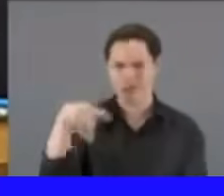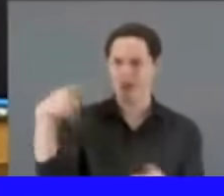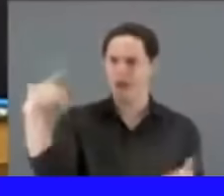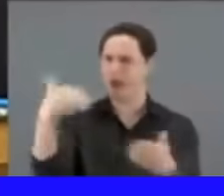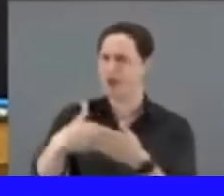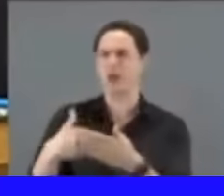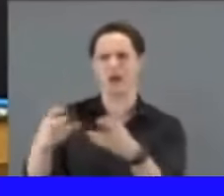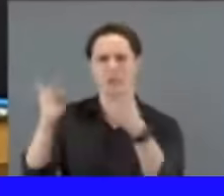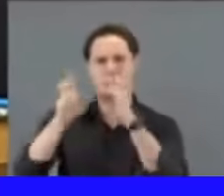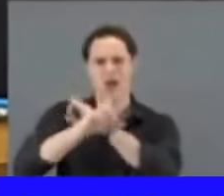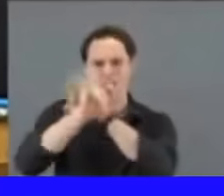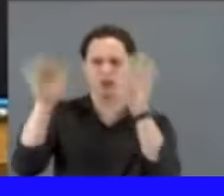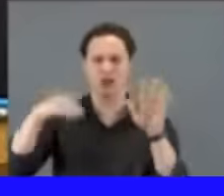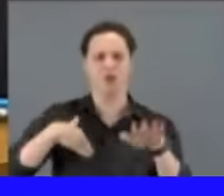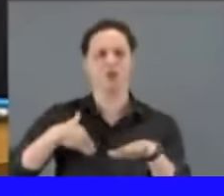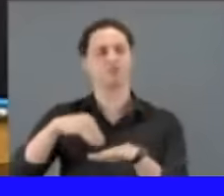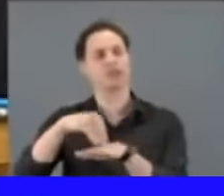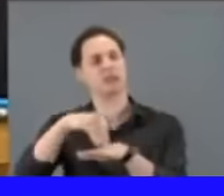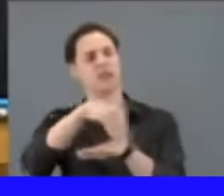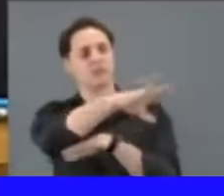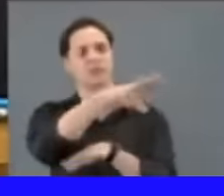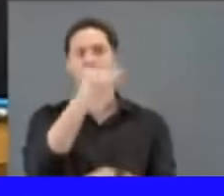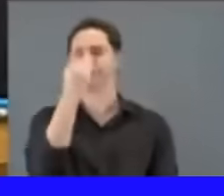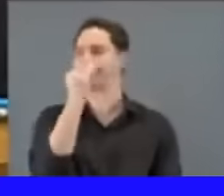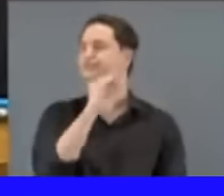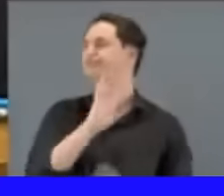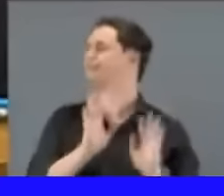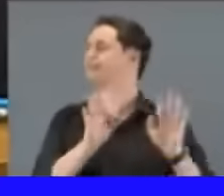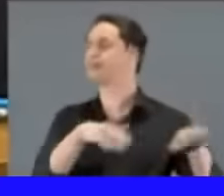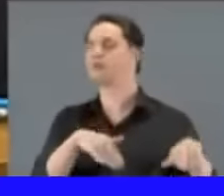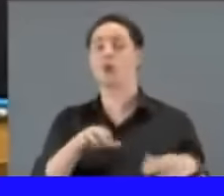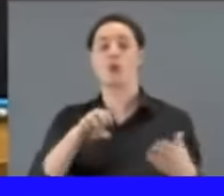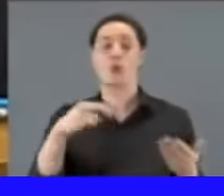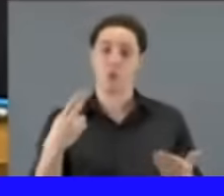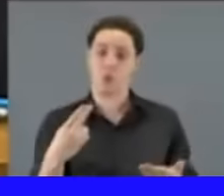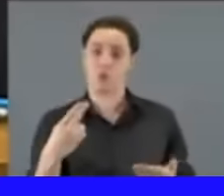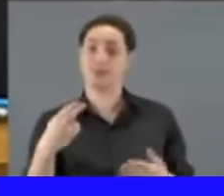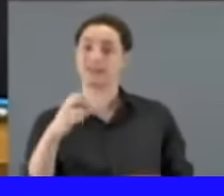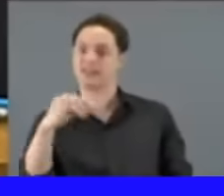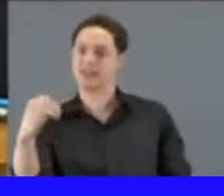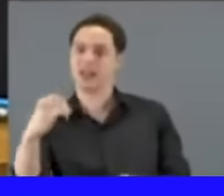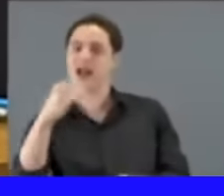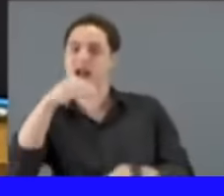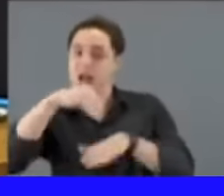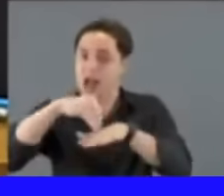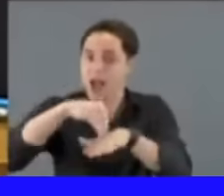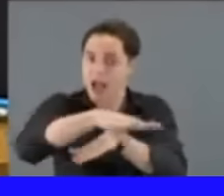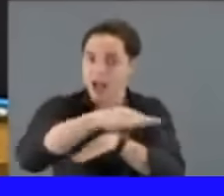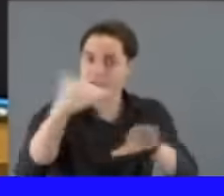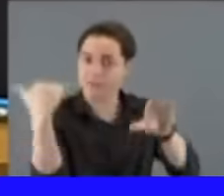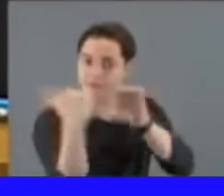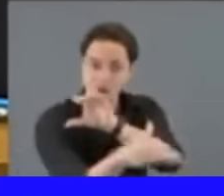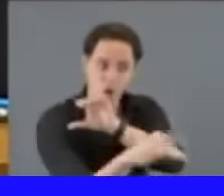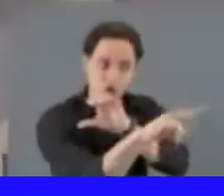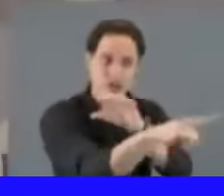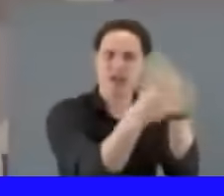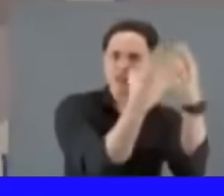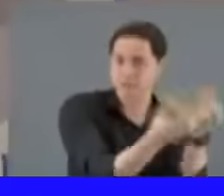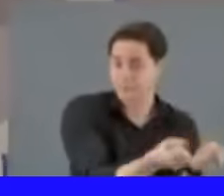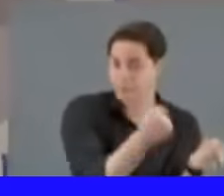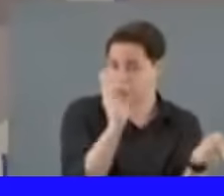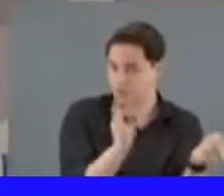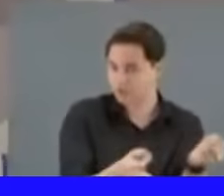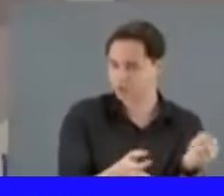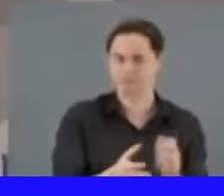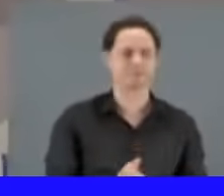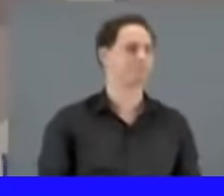eu encaminho, não quero saber se chegou ou não, ou se isso foi encaminhado e recebido. É isso que eu gostaria de saber, senhor Sal. Deputado, nós